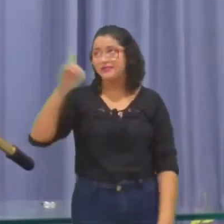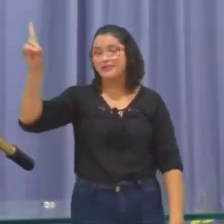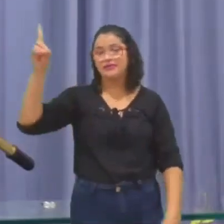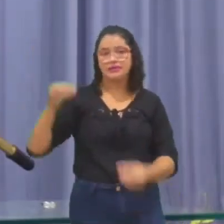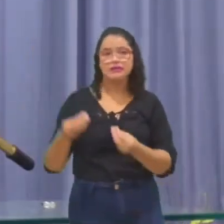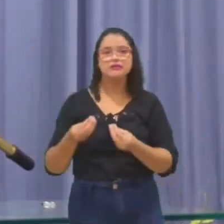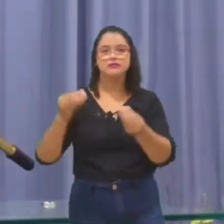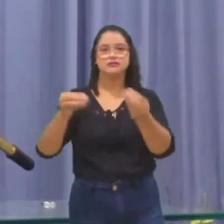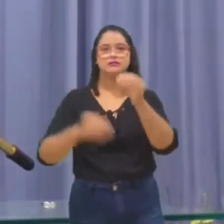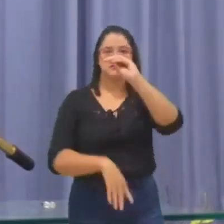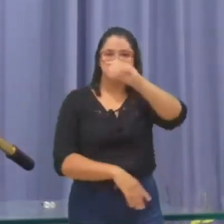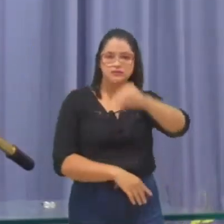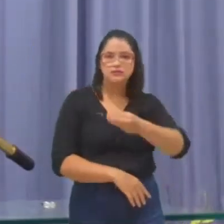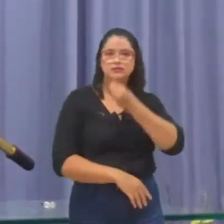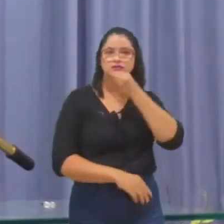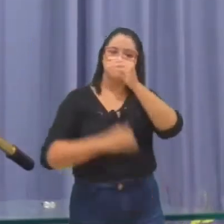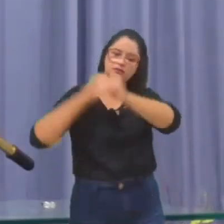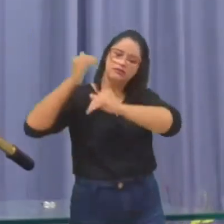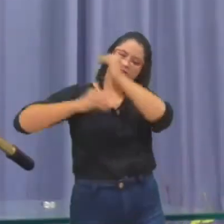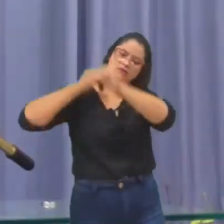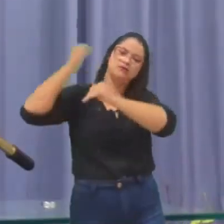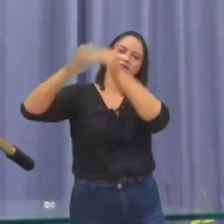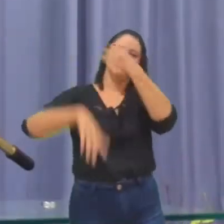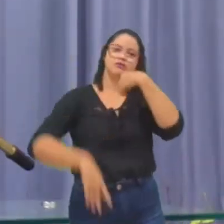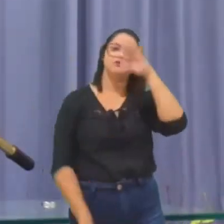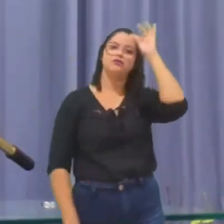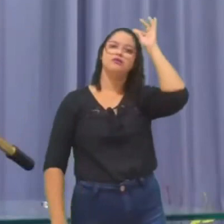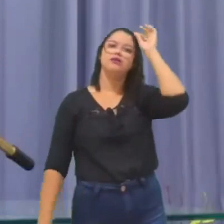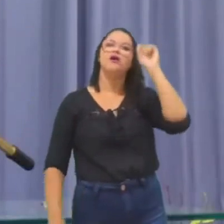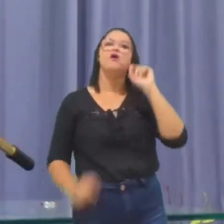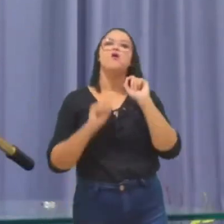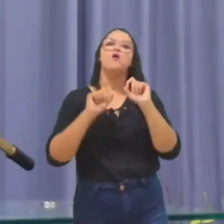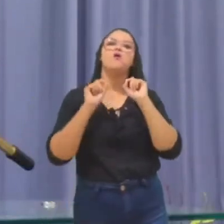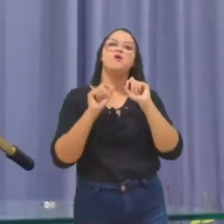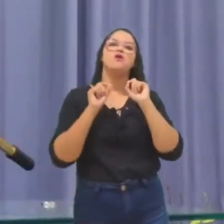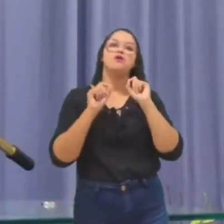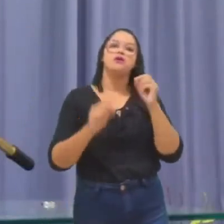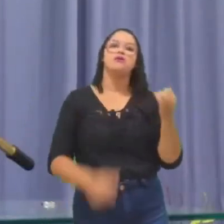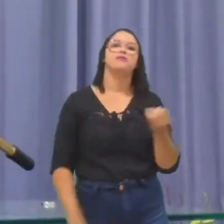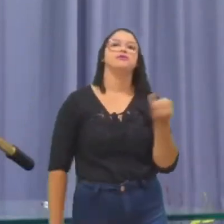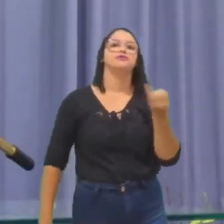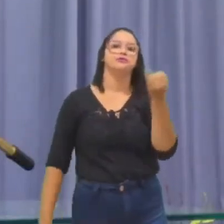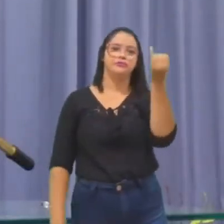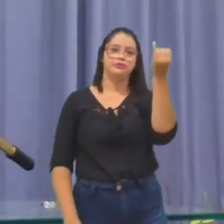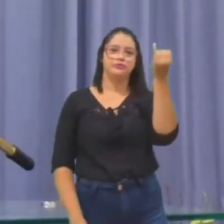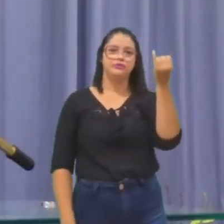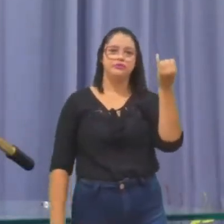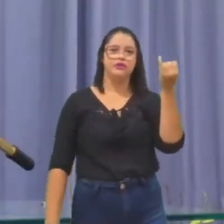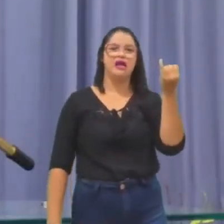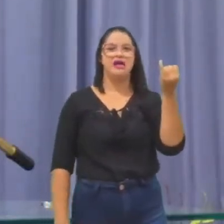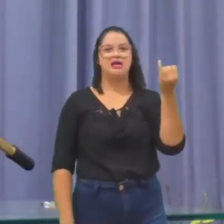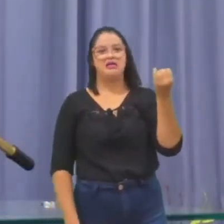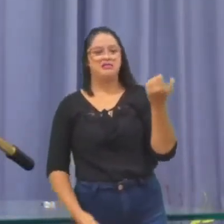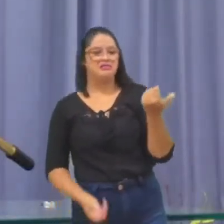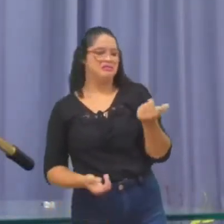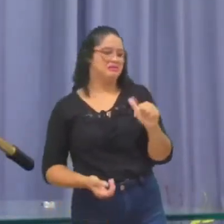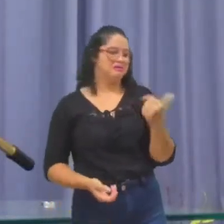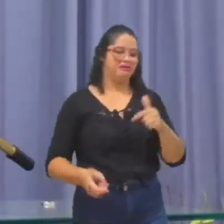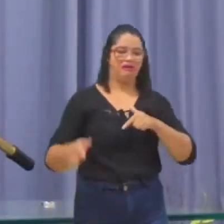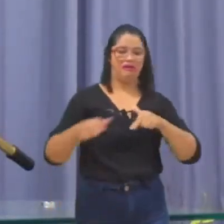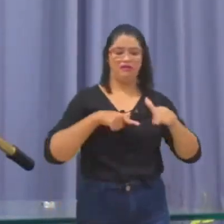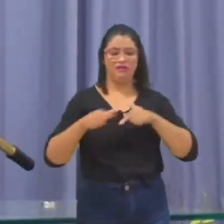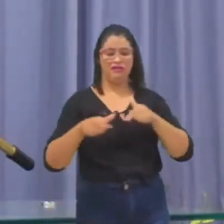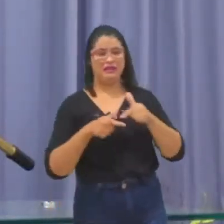dando oportunidade de crescimento espiritual. O que você vai fazer com essa oportunidade? Está desempregado, está passando